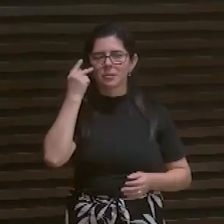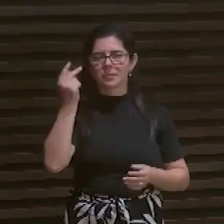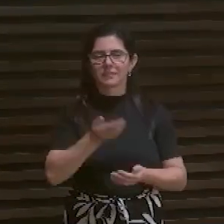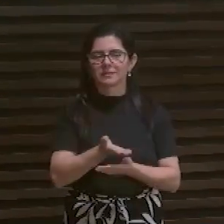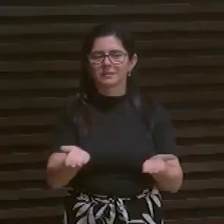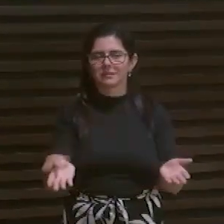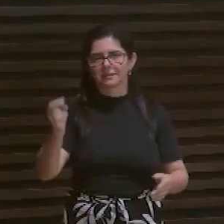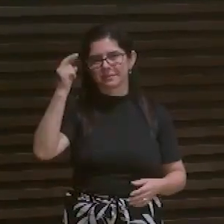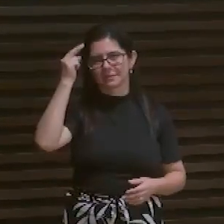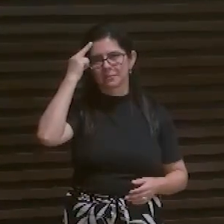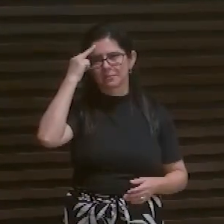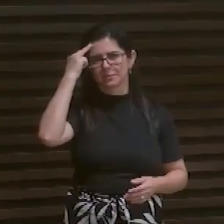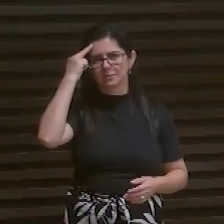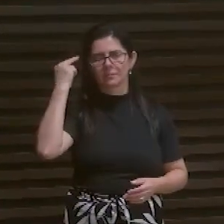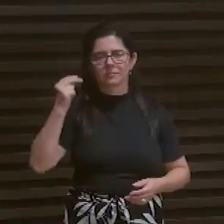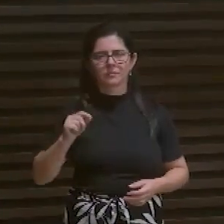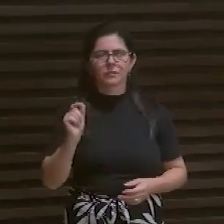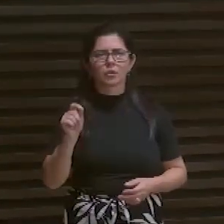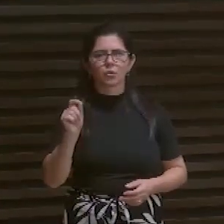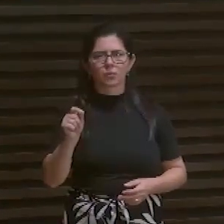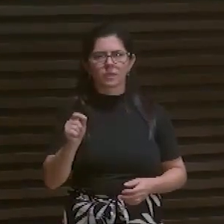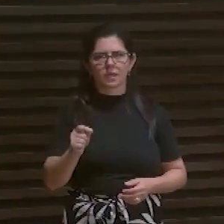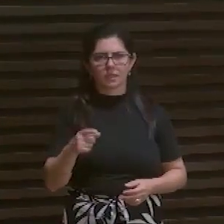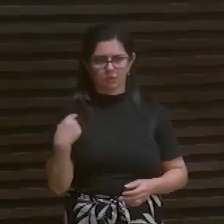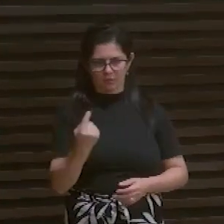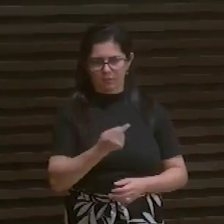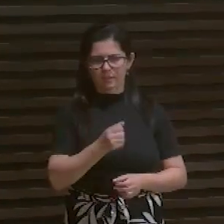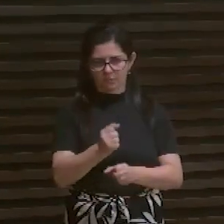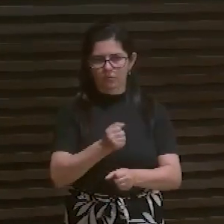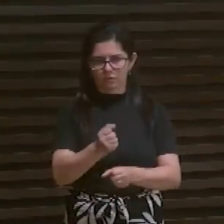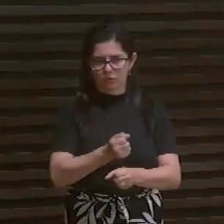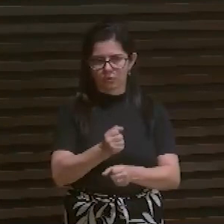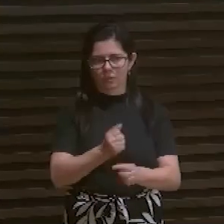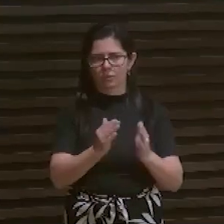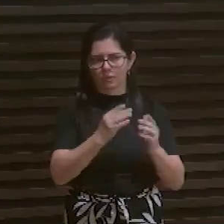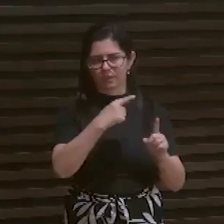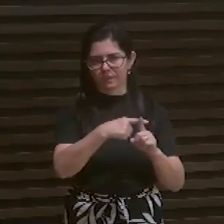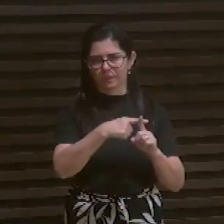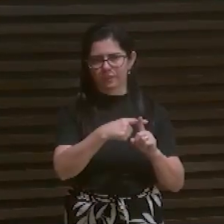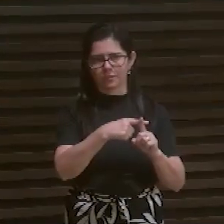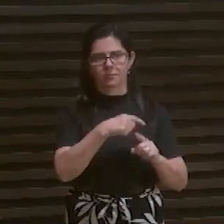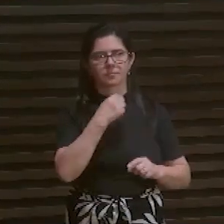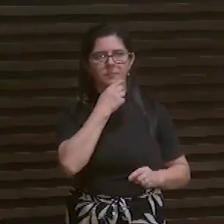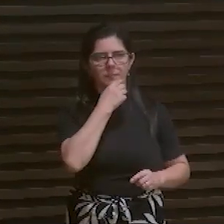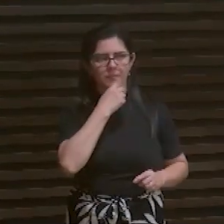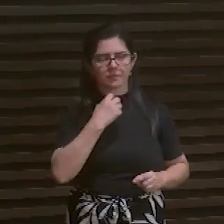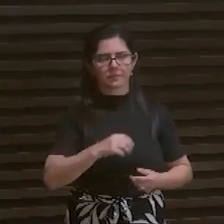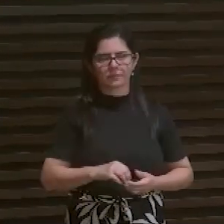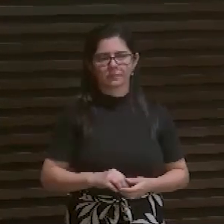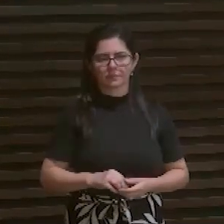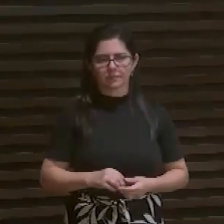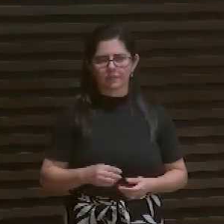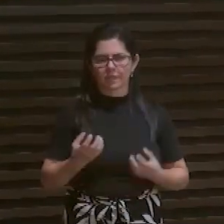Primeira delas, com o que estamos construindo a igreja? Pois eu queria, na verdade, deixar claro